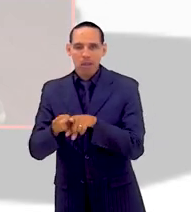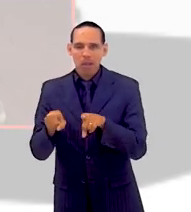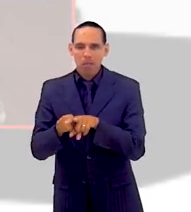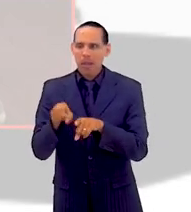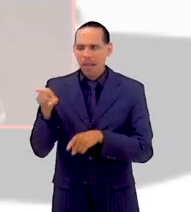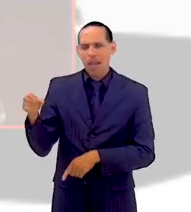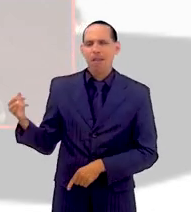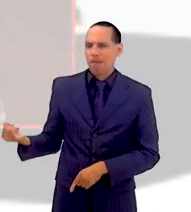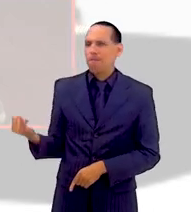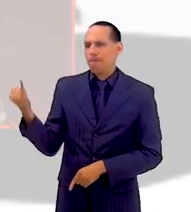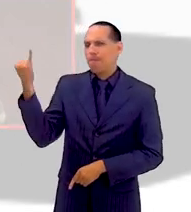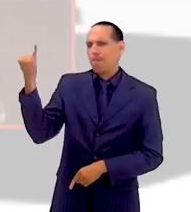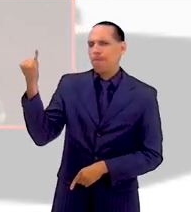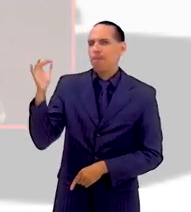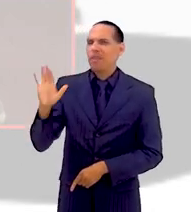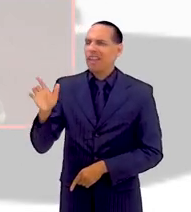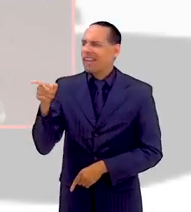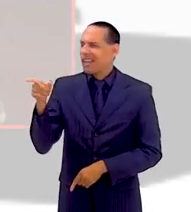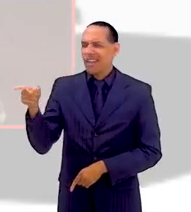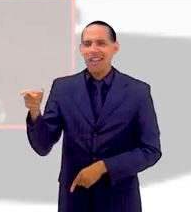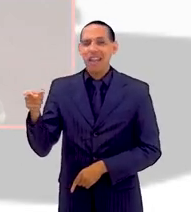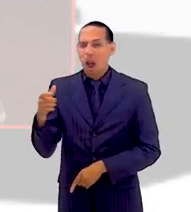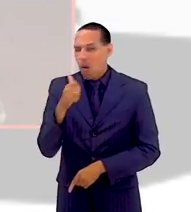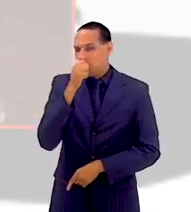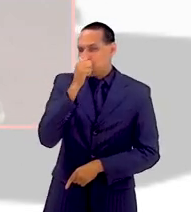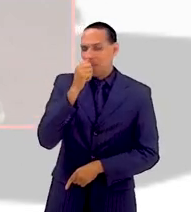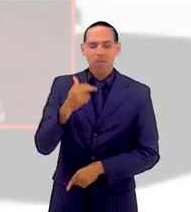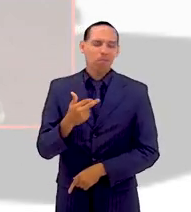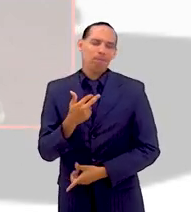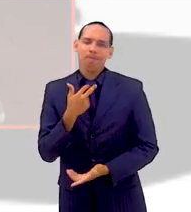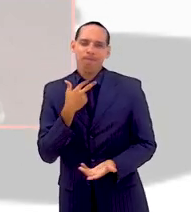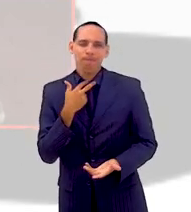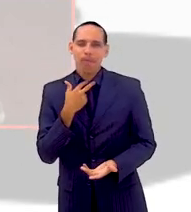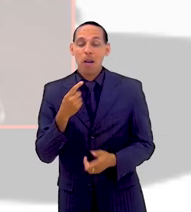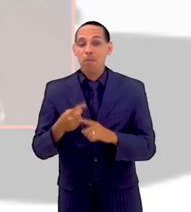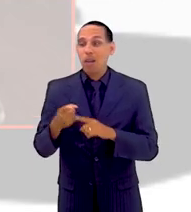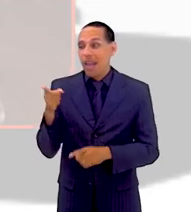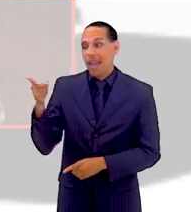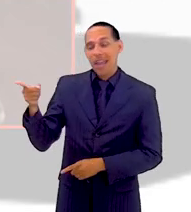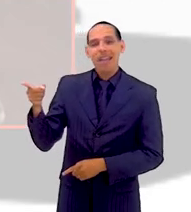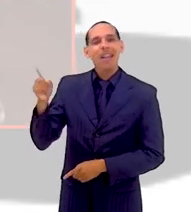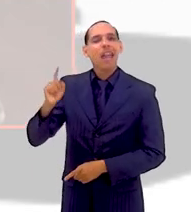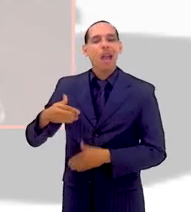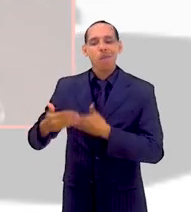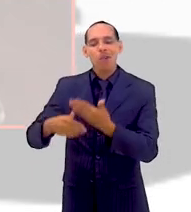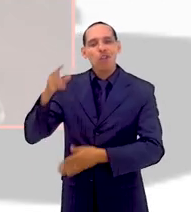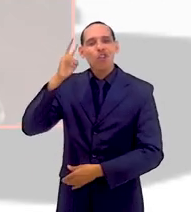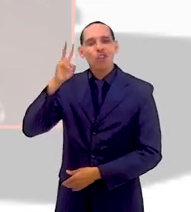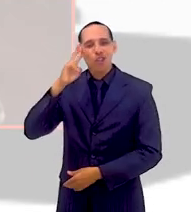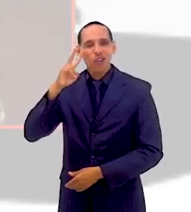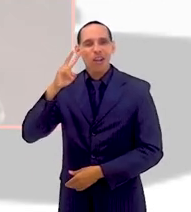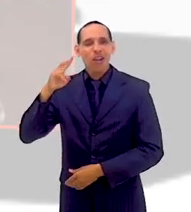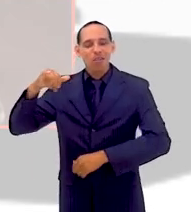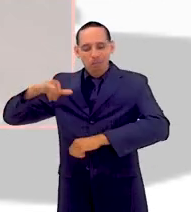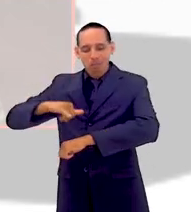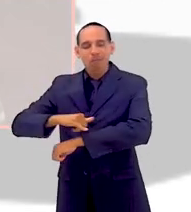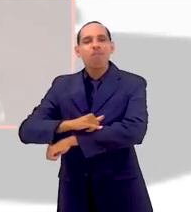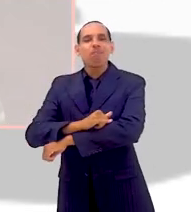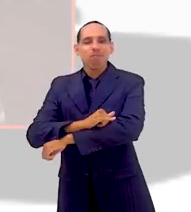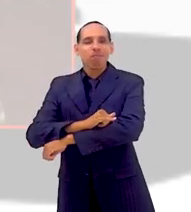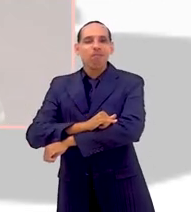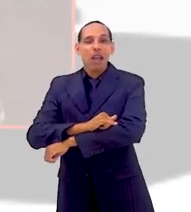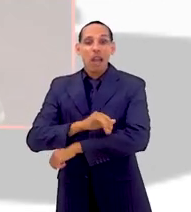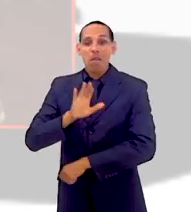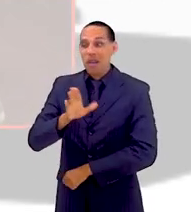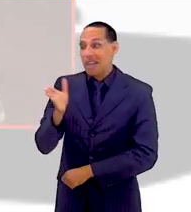joia rara, inclusive é quase um processo histórico de terminal aéreo. Mas com certeza não tem